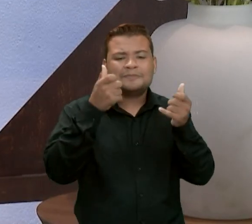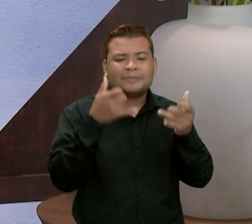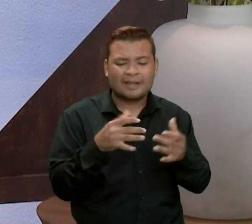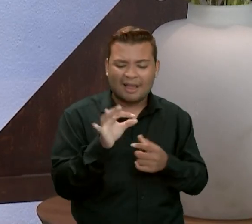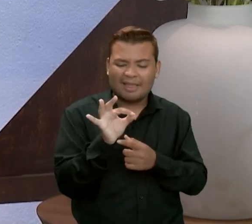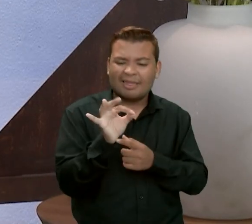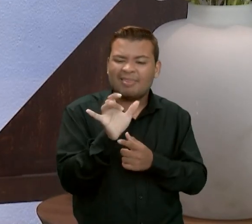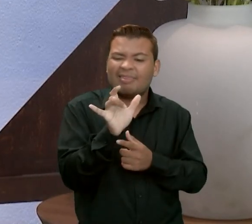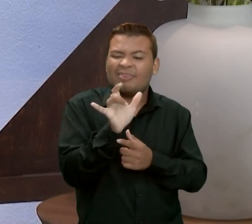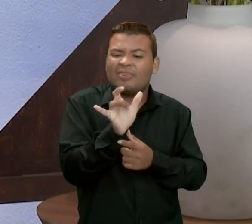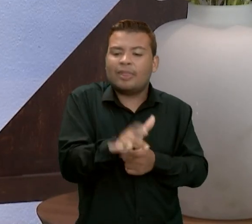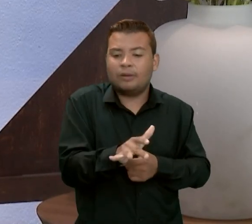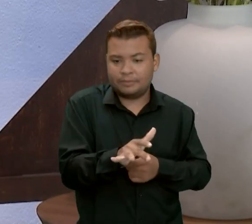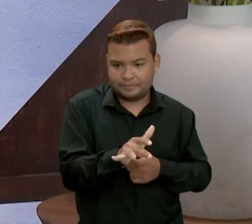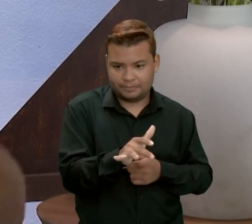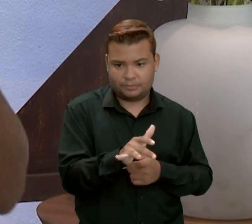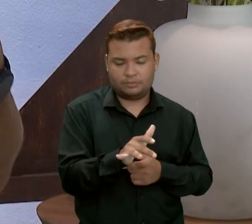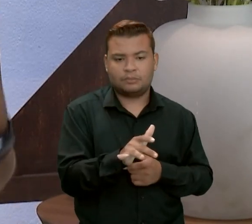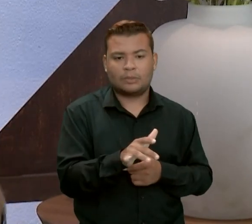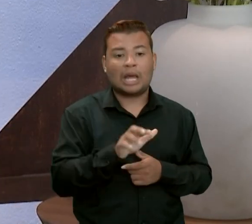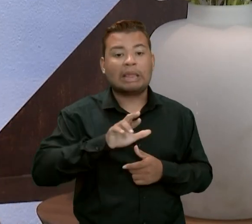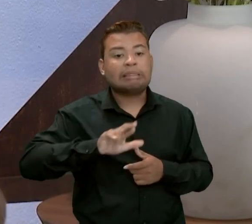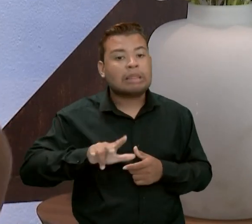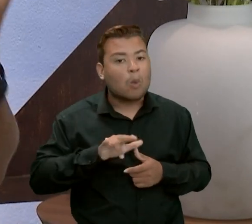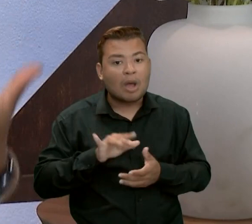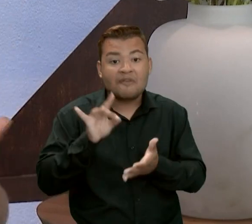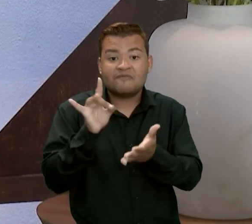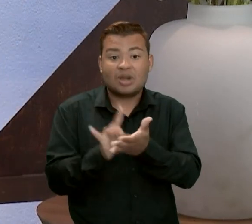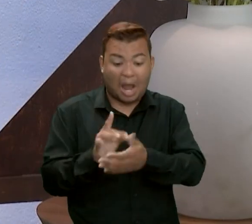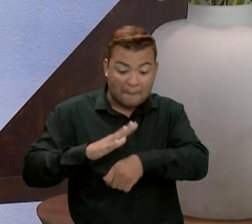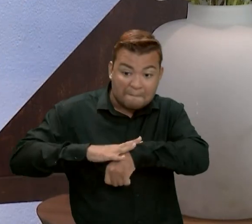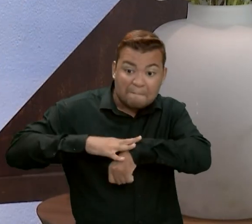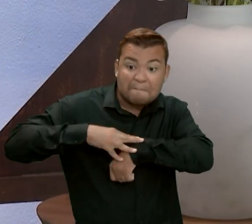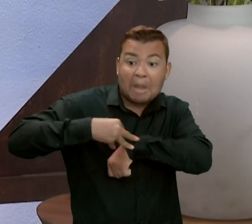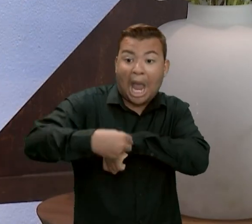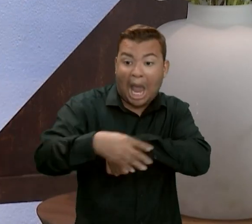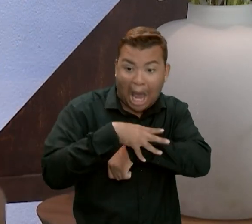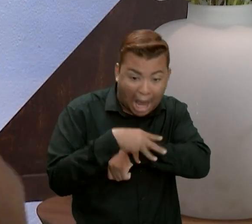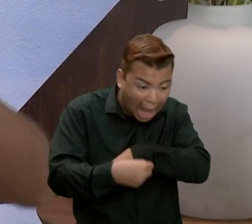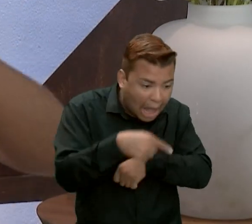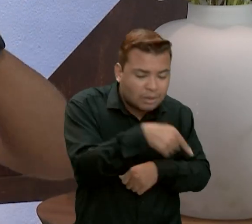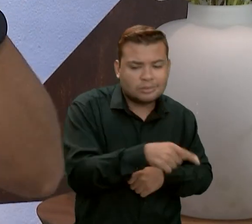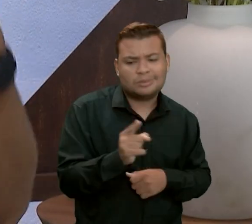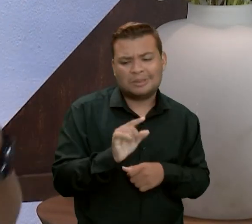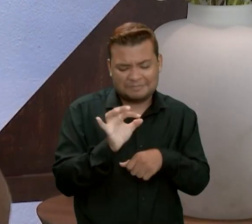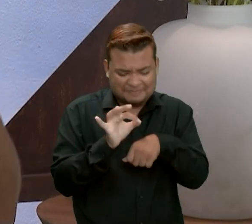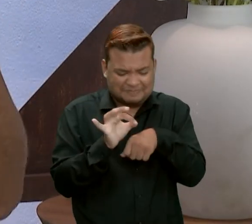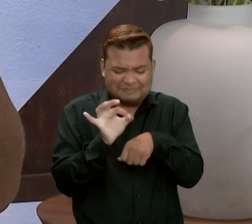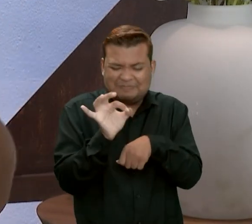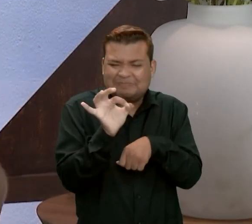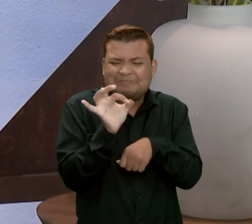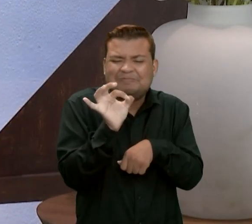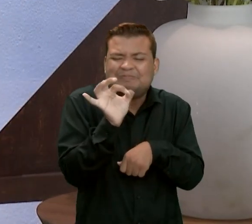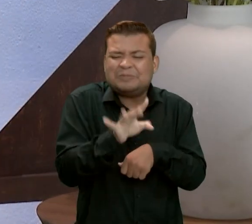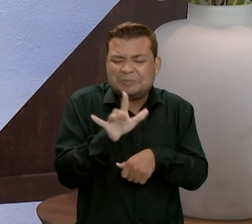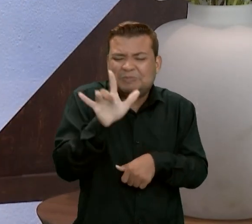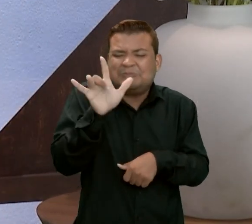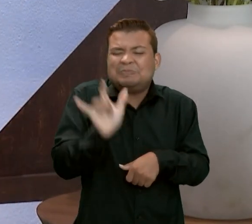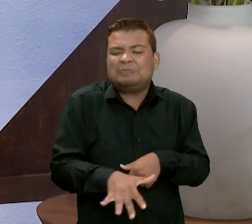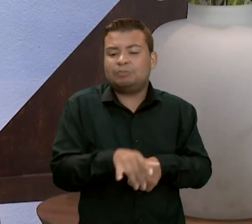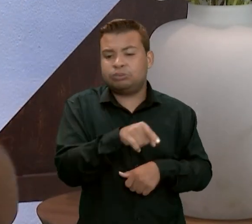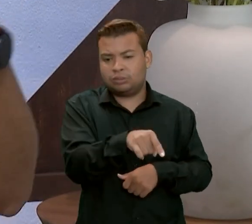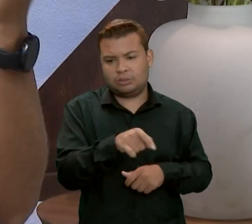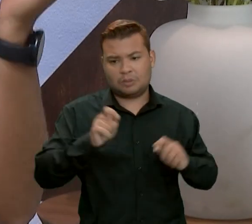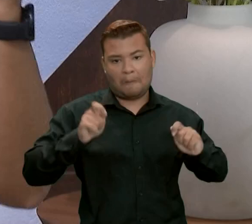é se dizer são fragmentos e não que tenham realmente o pelo ali. São pequenos fragmentos que podem estar presentes